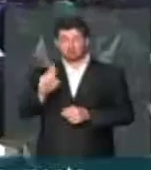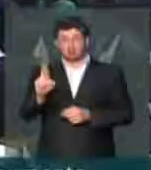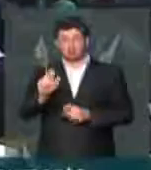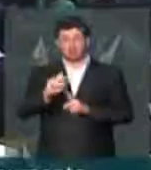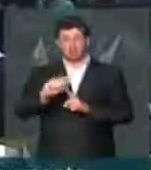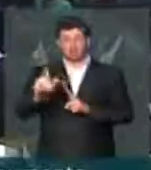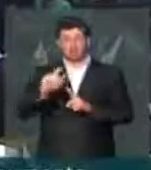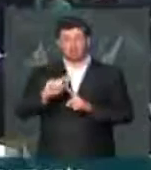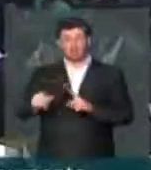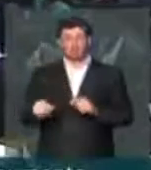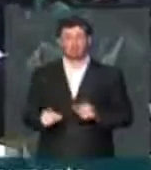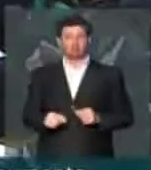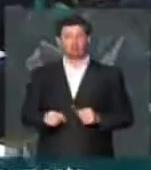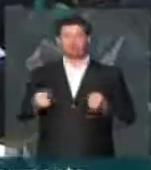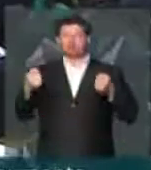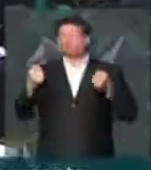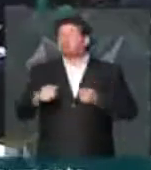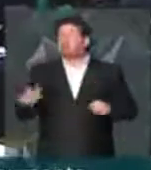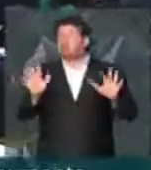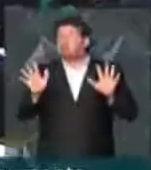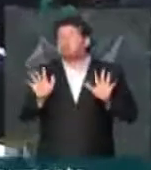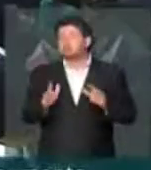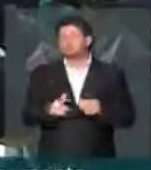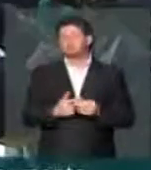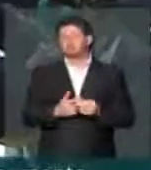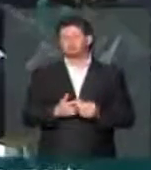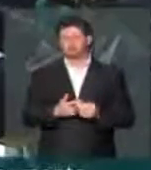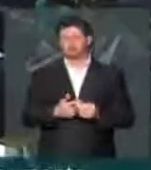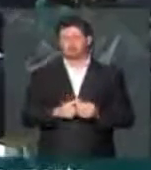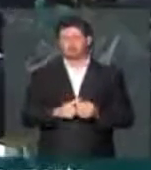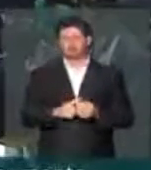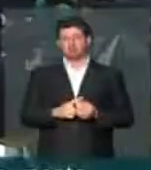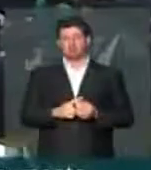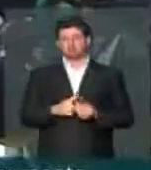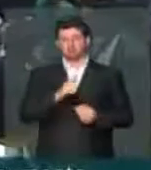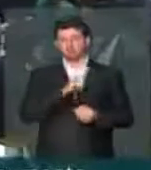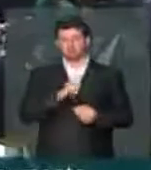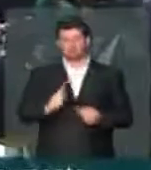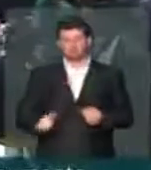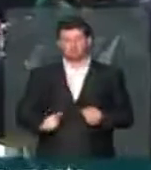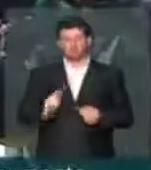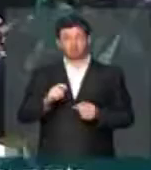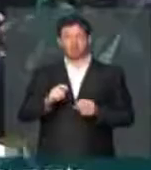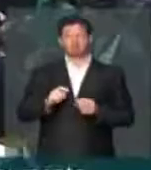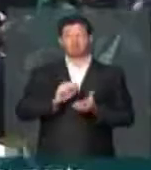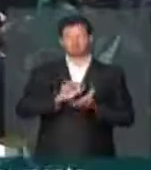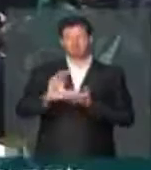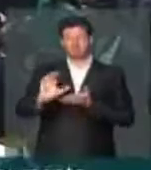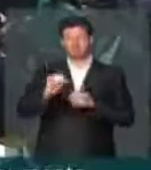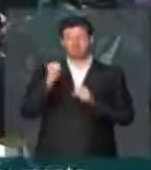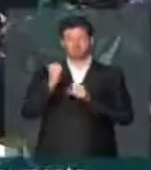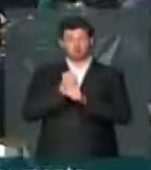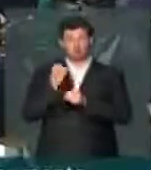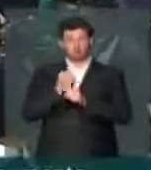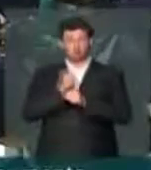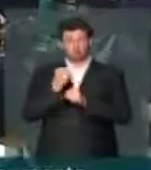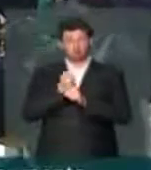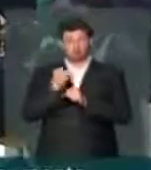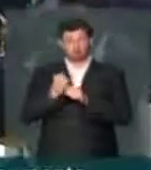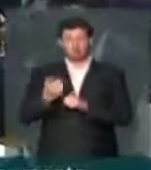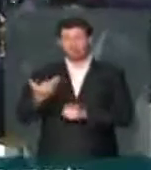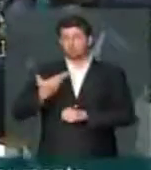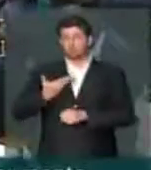de aluguéis desnecessariamente. O governo continua financiando obras aos